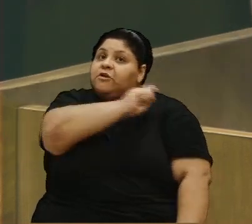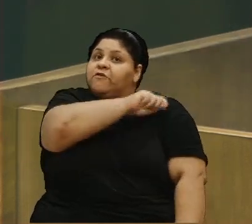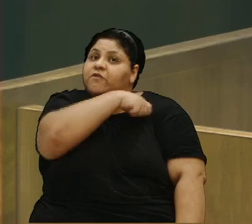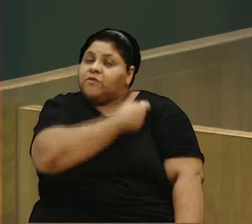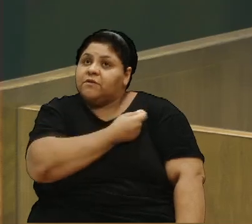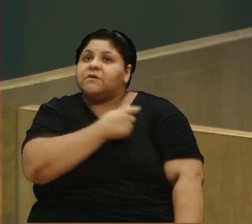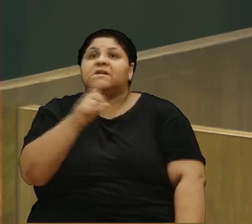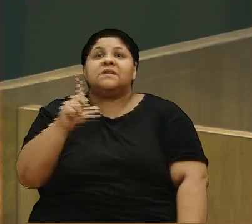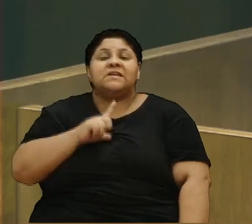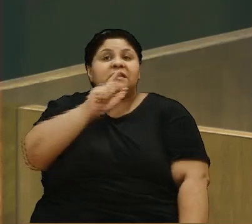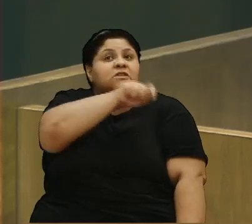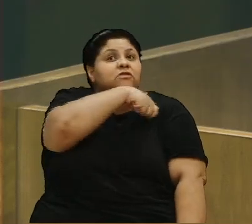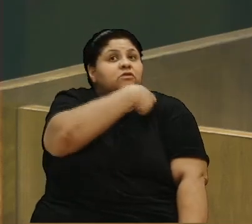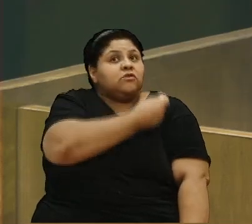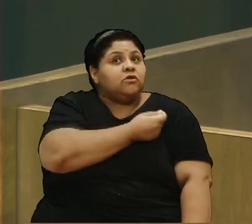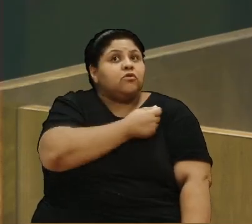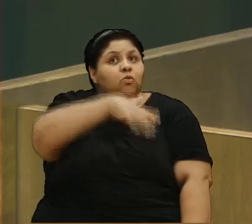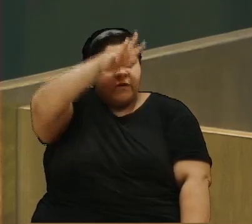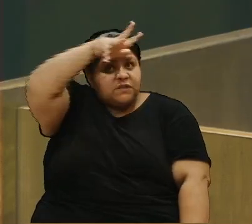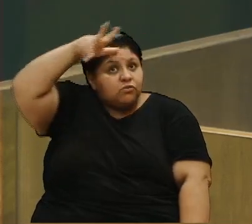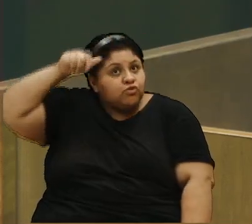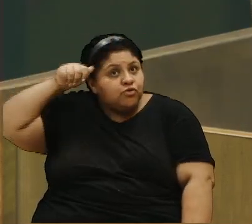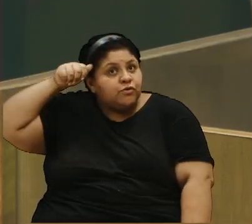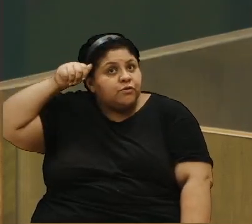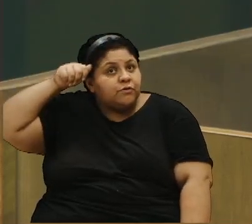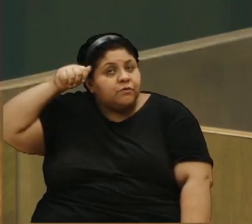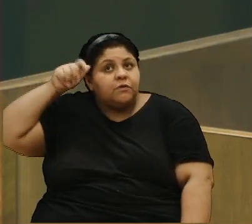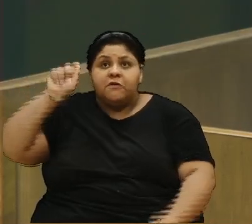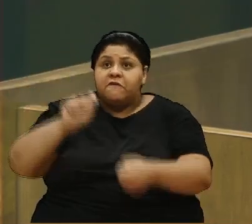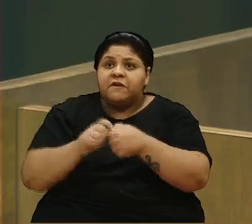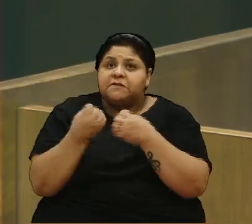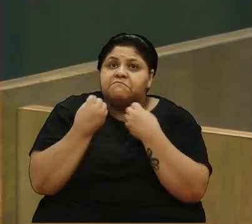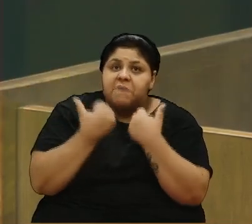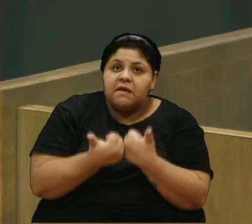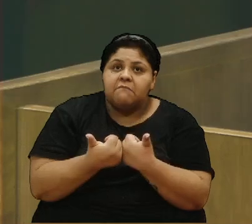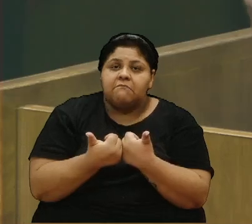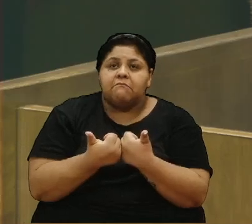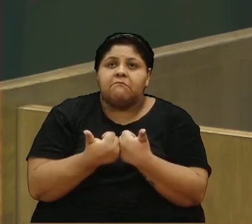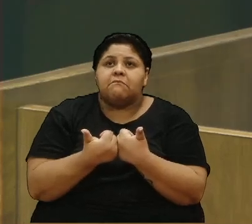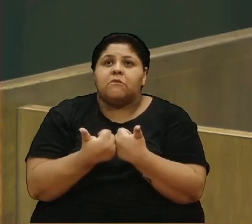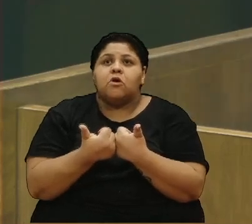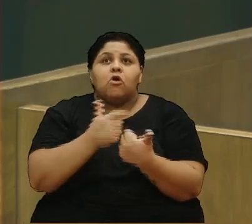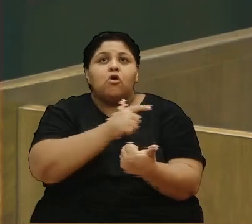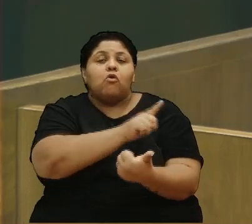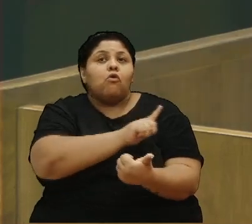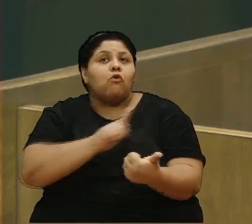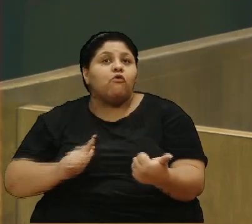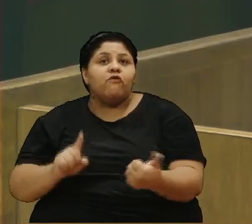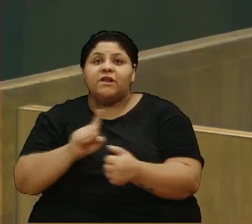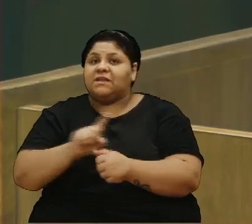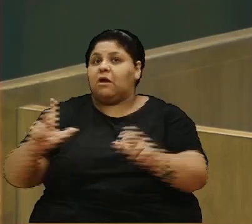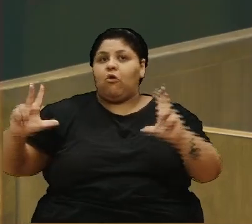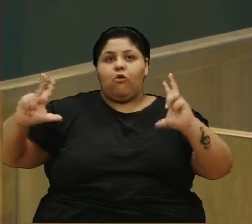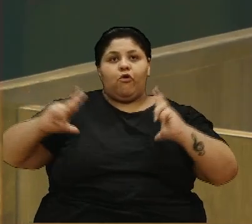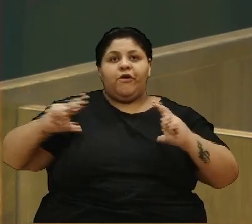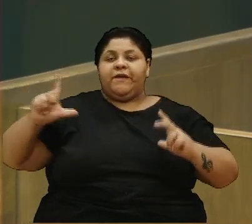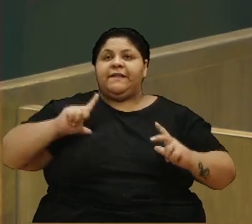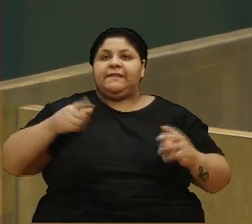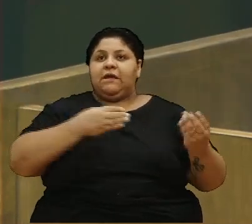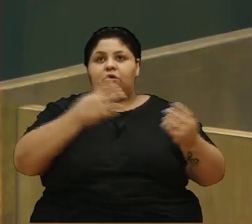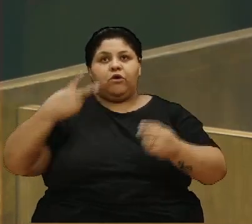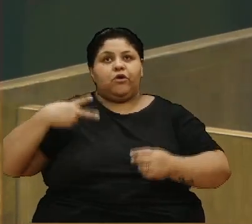mandato de vereador, tem que fiscalizar o executivo. E faz bem. Permite uma parte, vereador. Governo, não a parte pessoalizada, e tem muitos